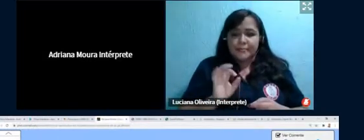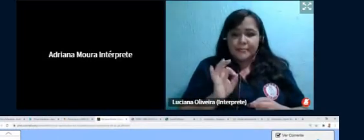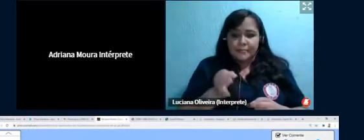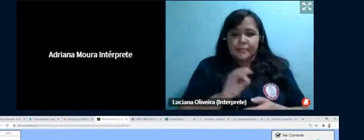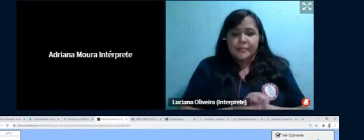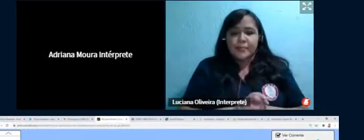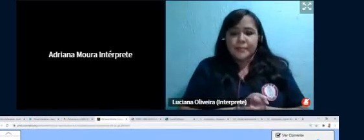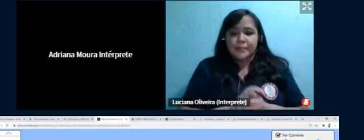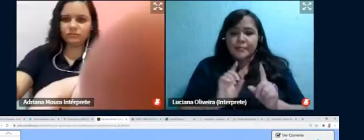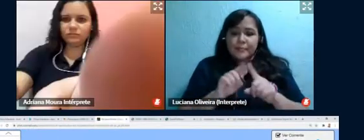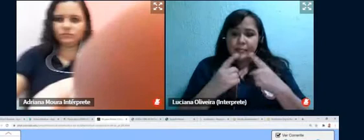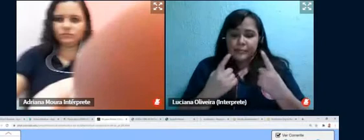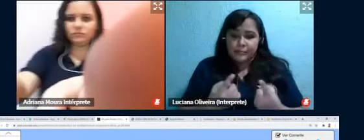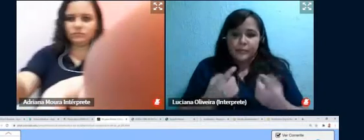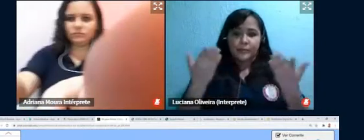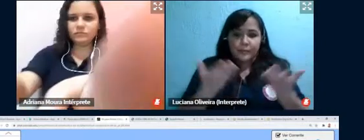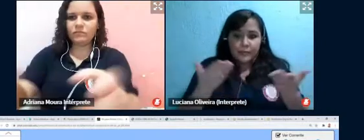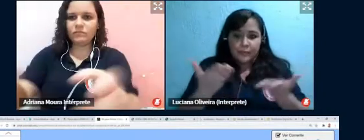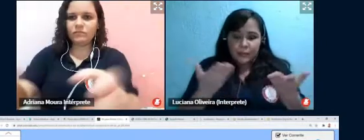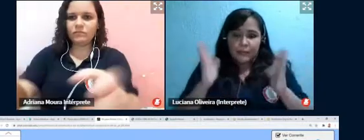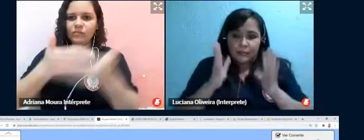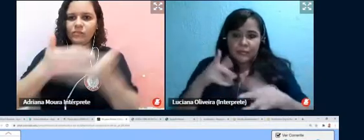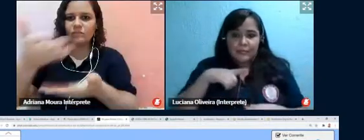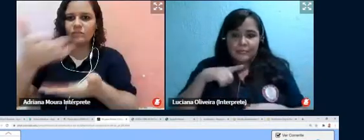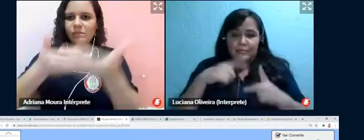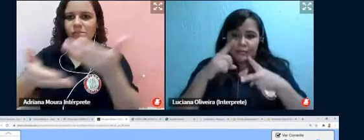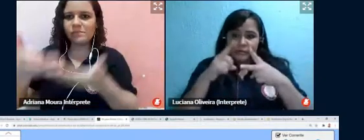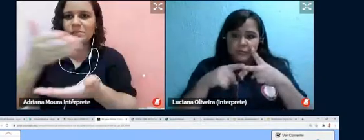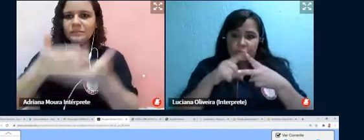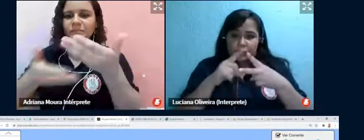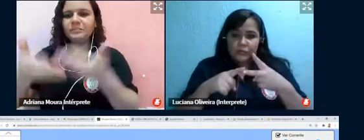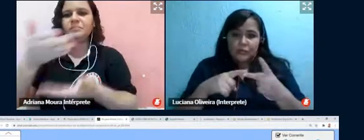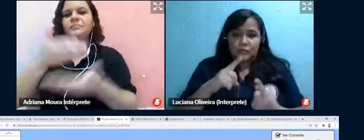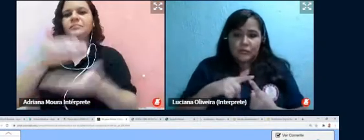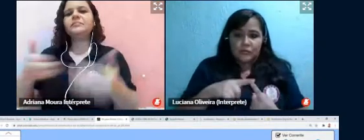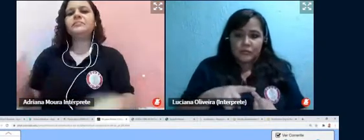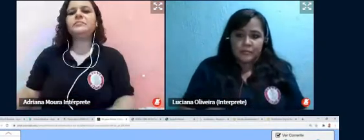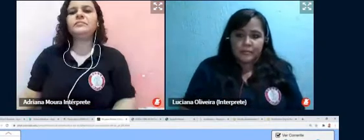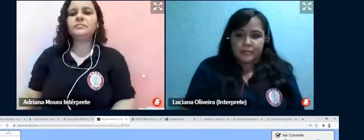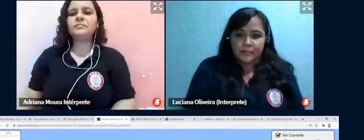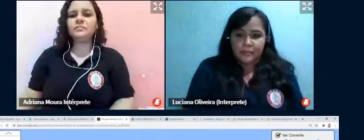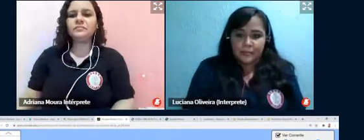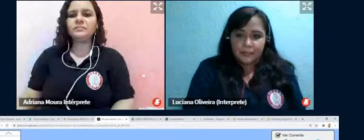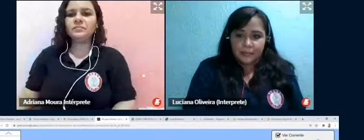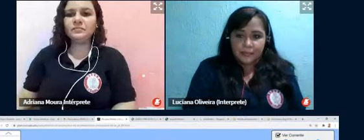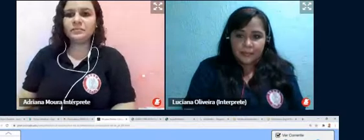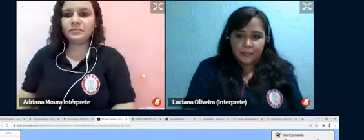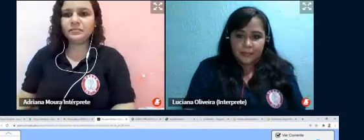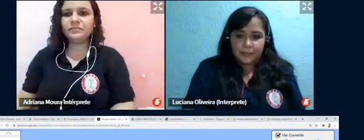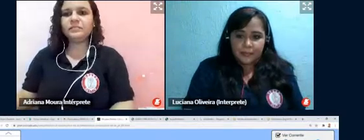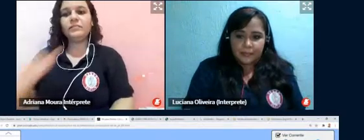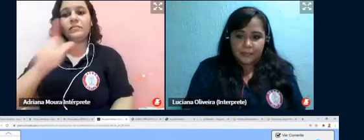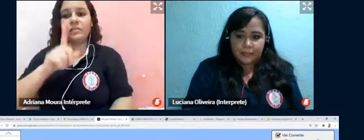Agora ele já colocou os dois tipos de amperímetro. Um amperímetro do tipo alicate, que só vai funcionar